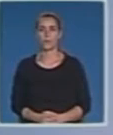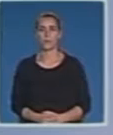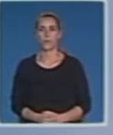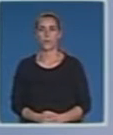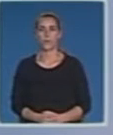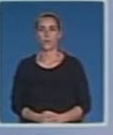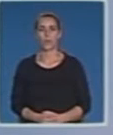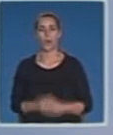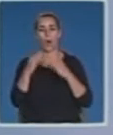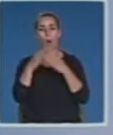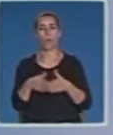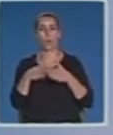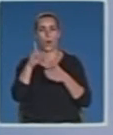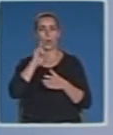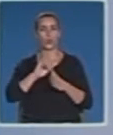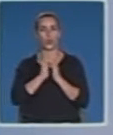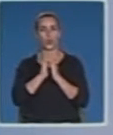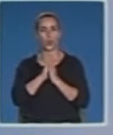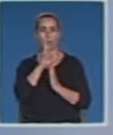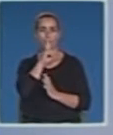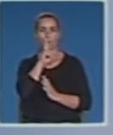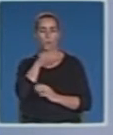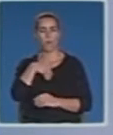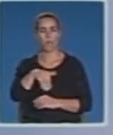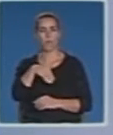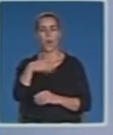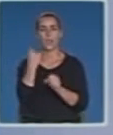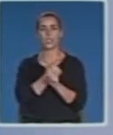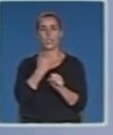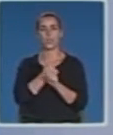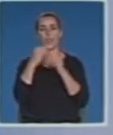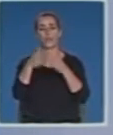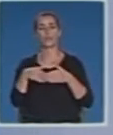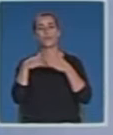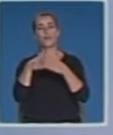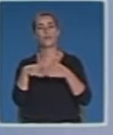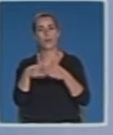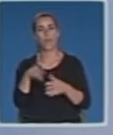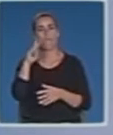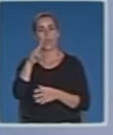A lancha Senhora de Fátima vai ser utilizada para atividades náuticas.